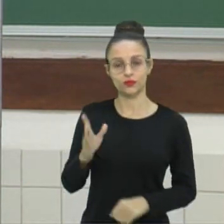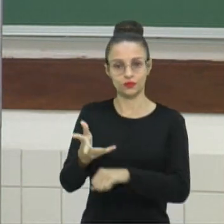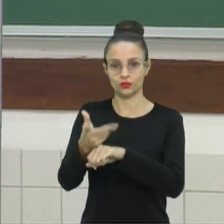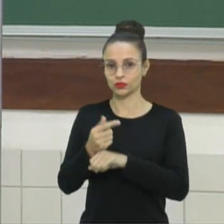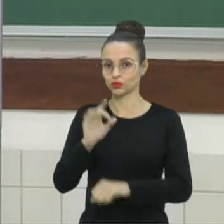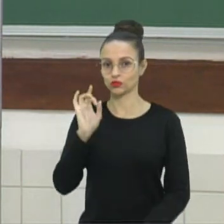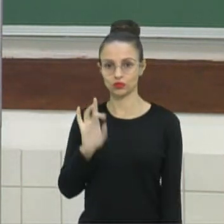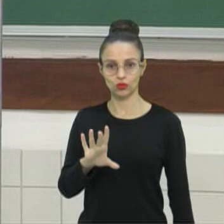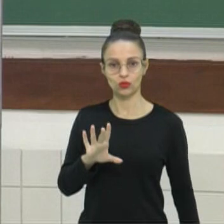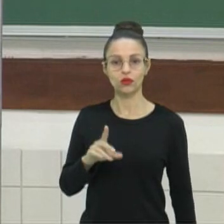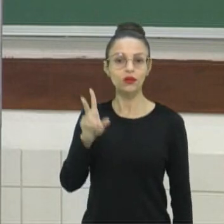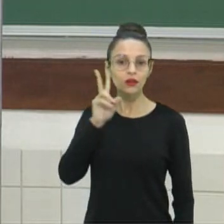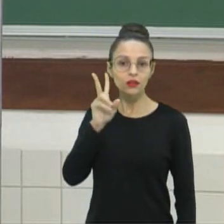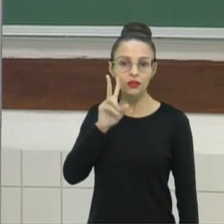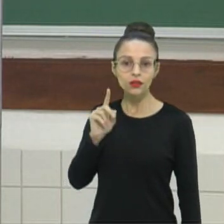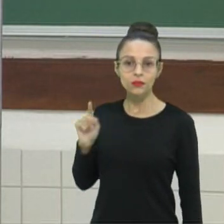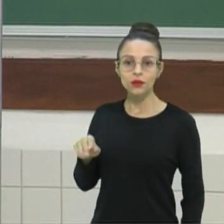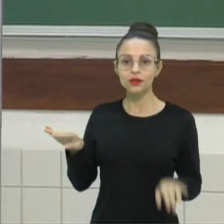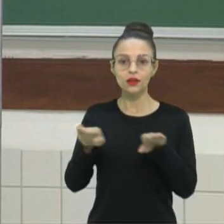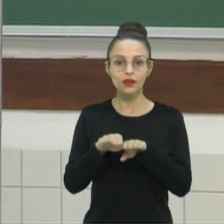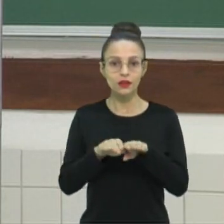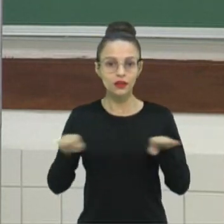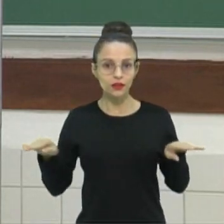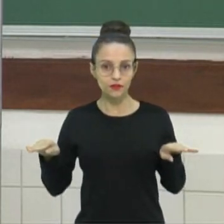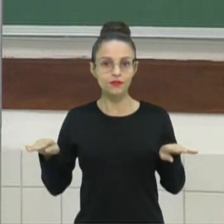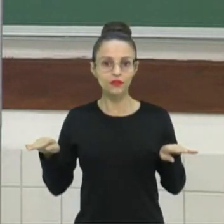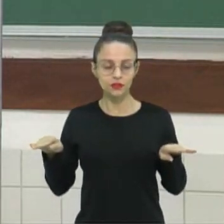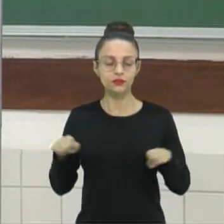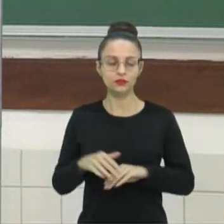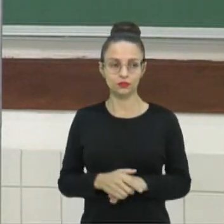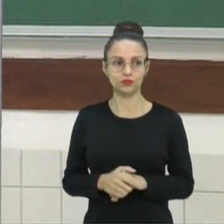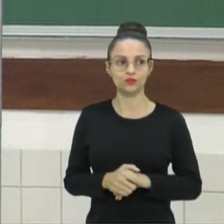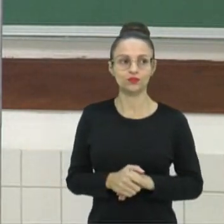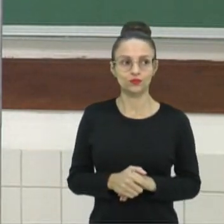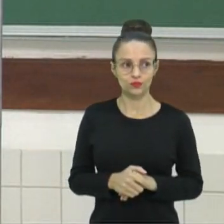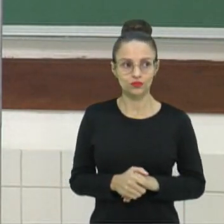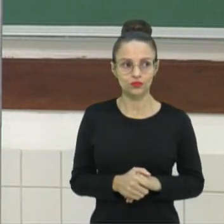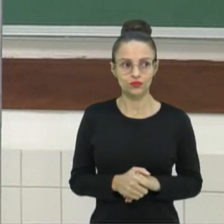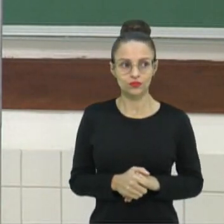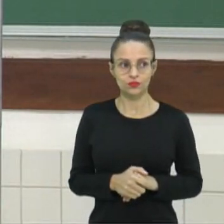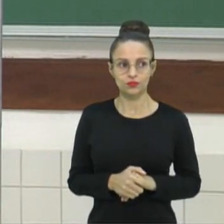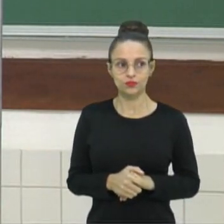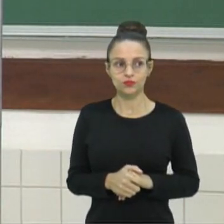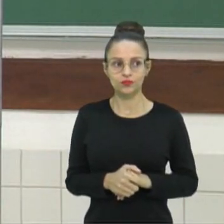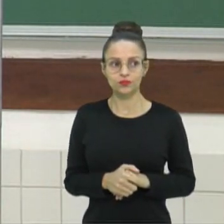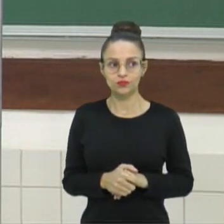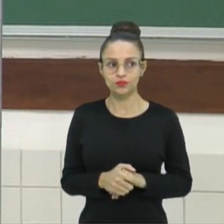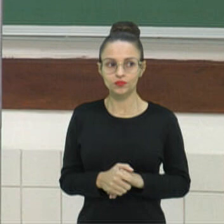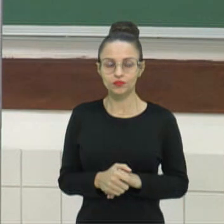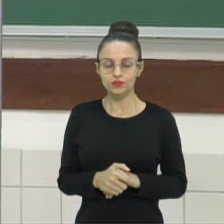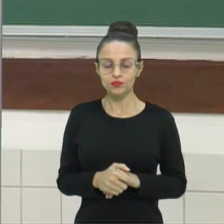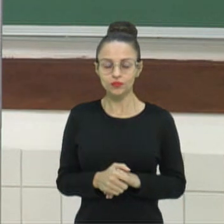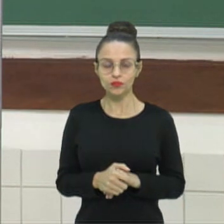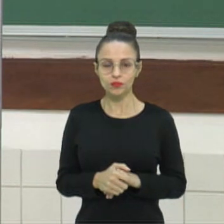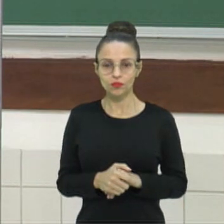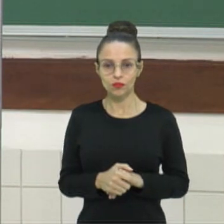velocidade. Lembrando que eu estou considerando meu referencial sobre o seu centro de massa. Então, estou colocando